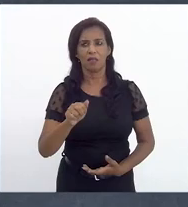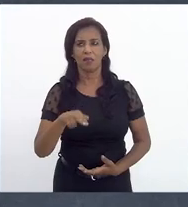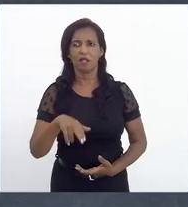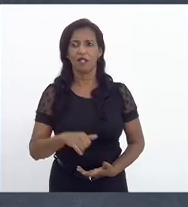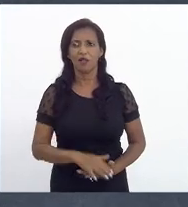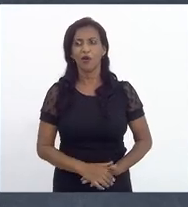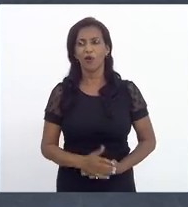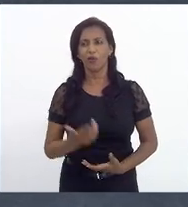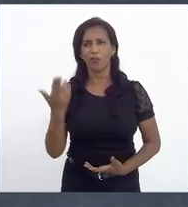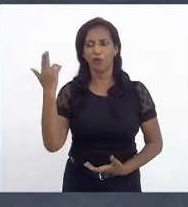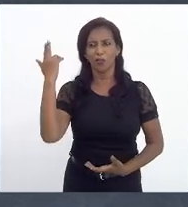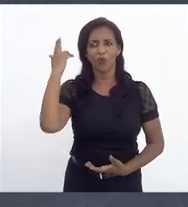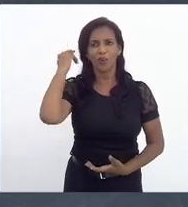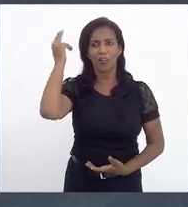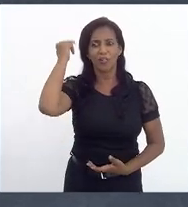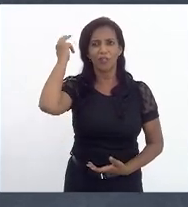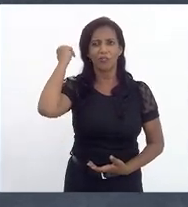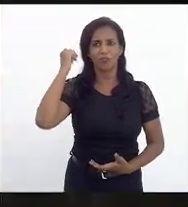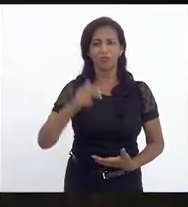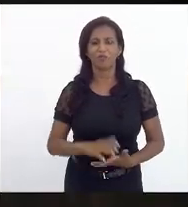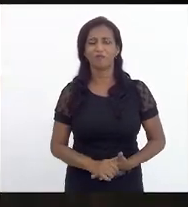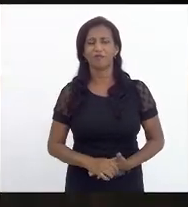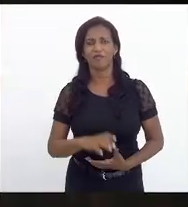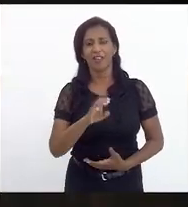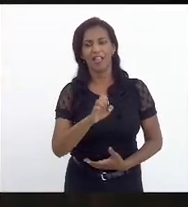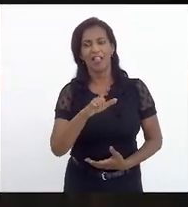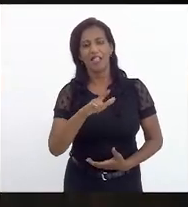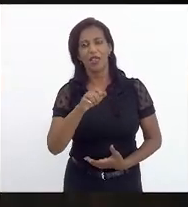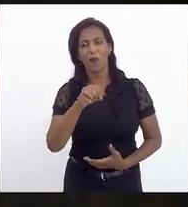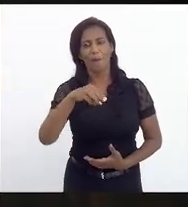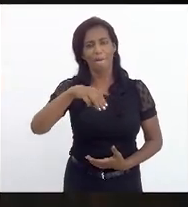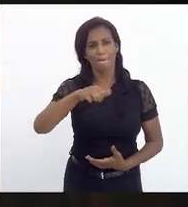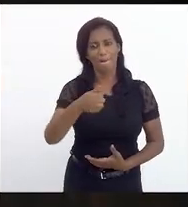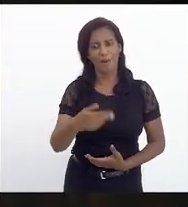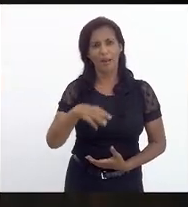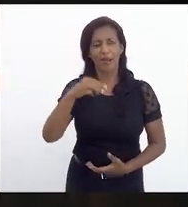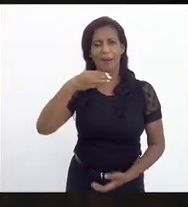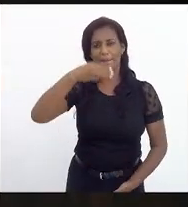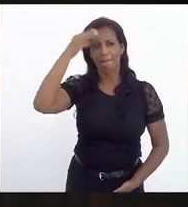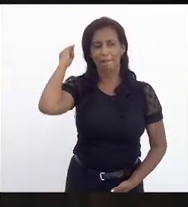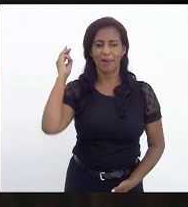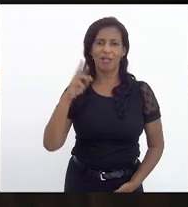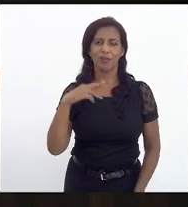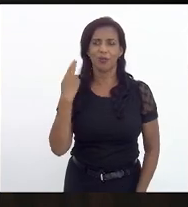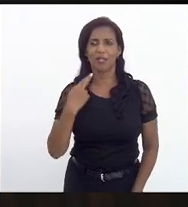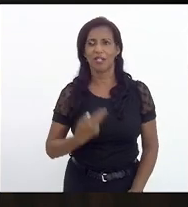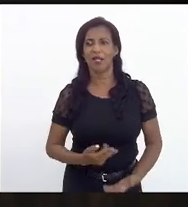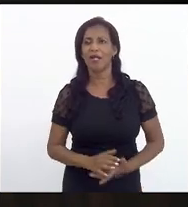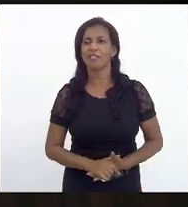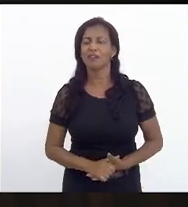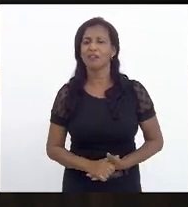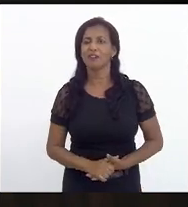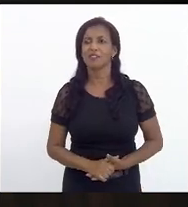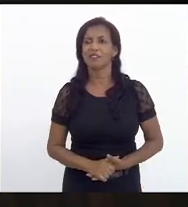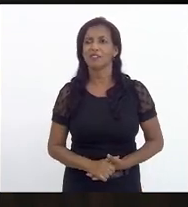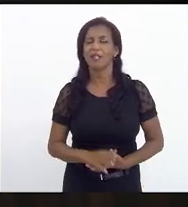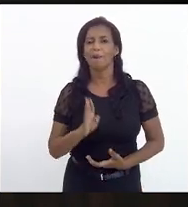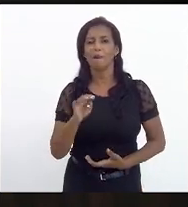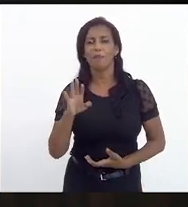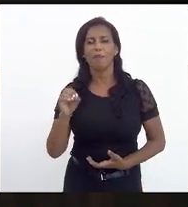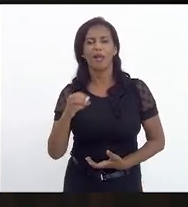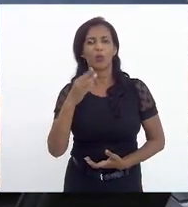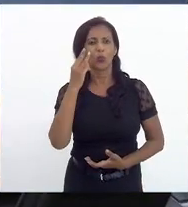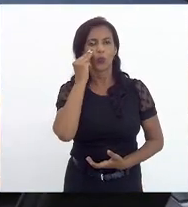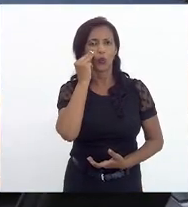tarde. Flávio Serafini, Eliomar, Márcio Pacheco, Renata, Bebetão, Mônica.